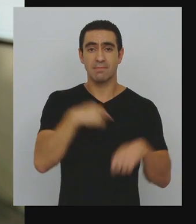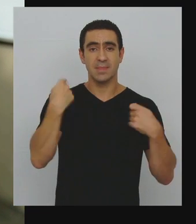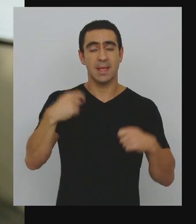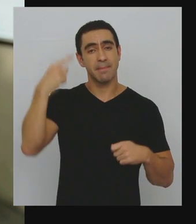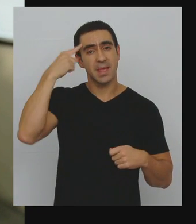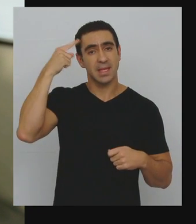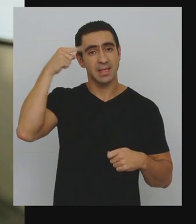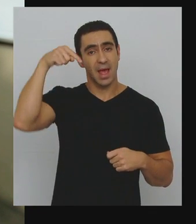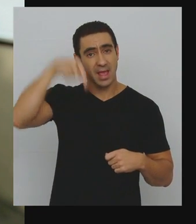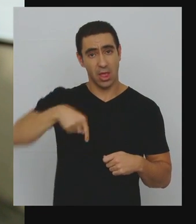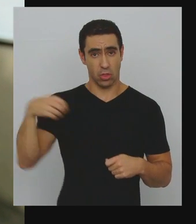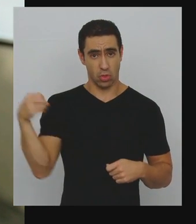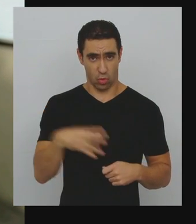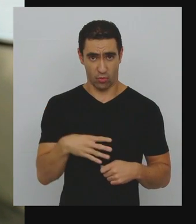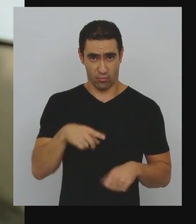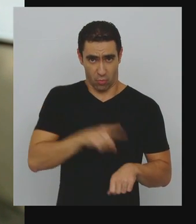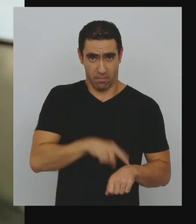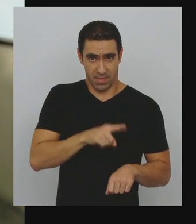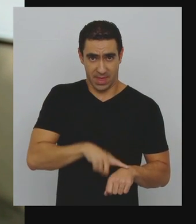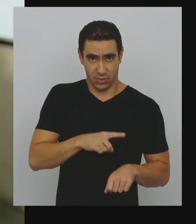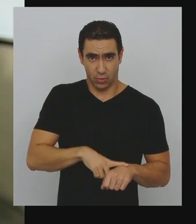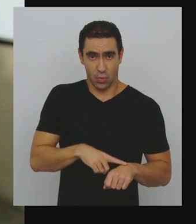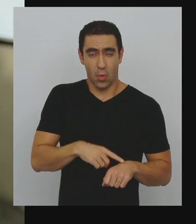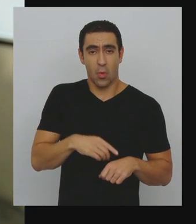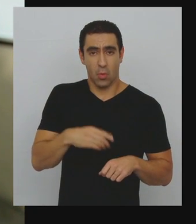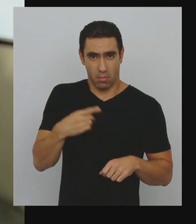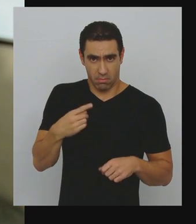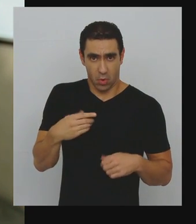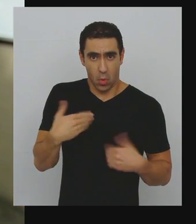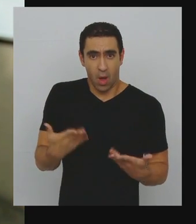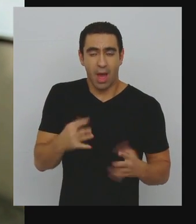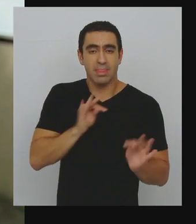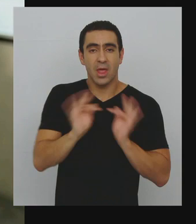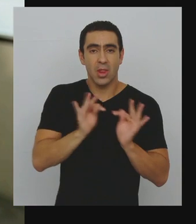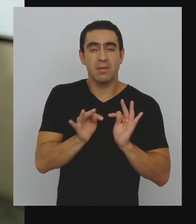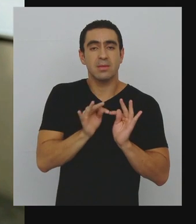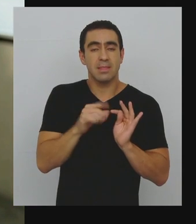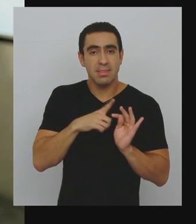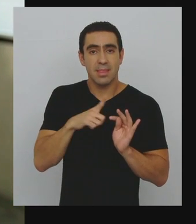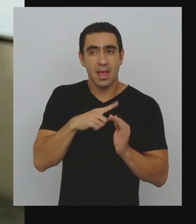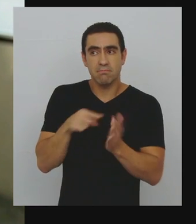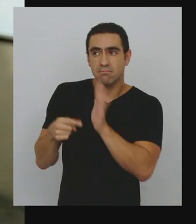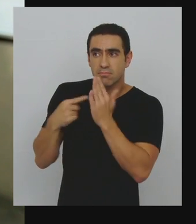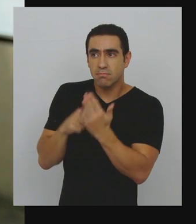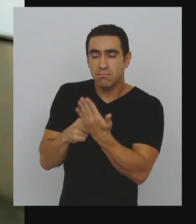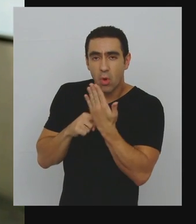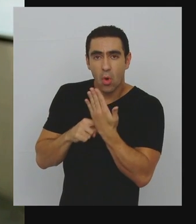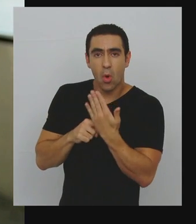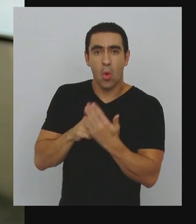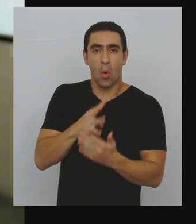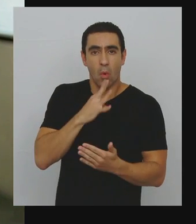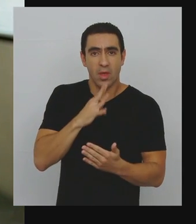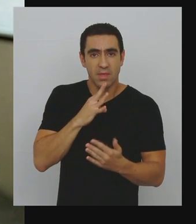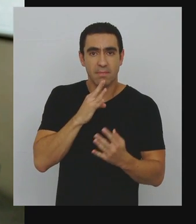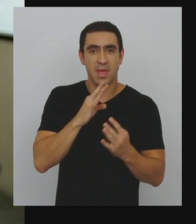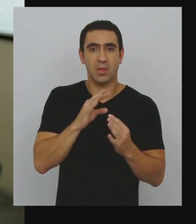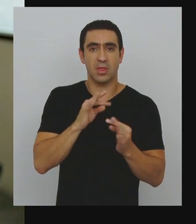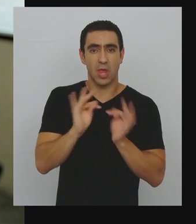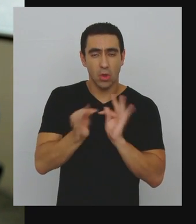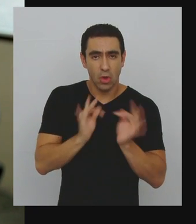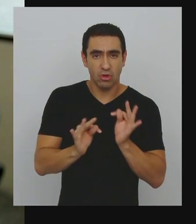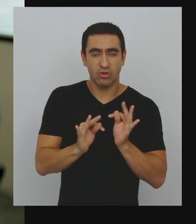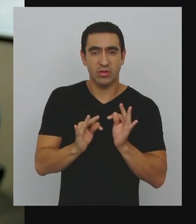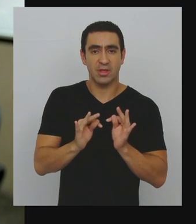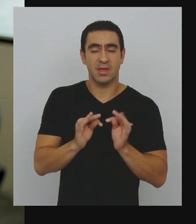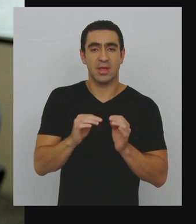eu acho que a gente precisa pensar assim, olha, neste novo milênio, quais são as tecnologias disponíveis, quais são os conhecimentos científicos e tecnológicos